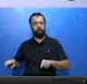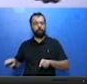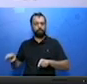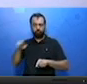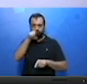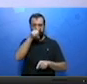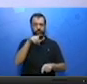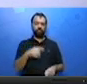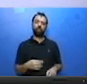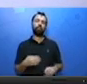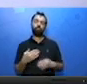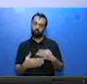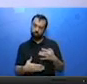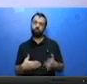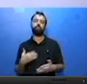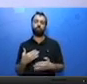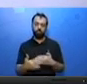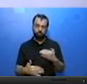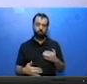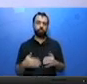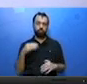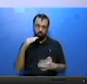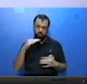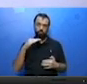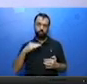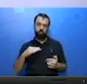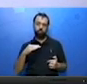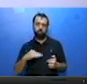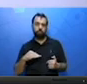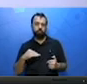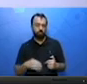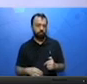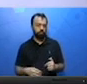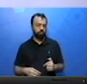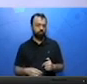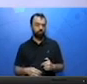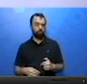Teve que fazer todo aquele procedimento do Teorema de Pitágoras,